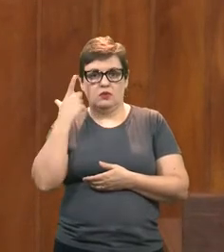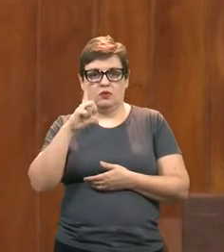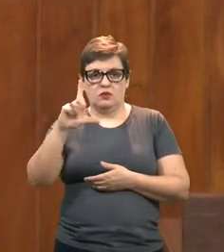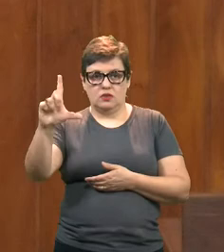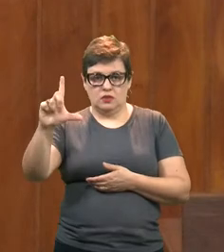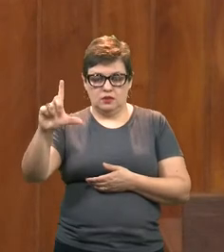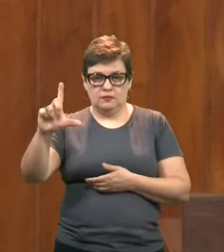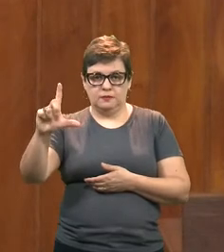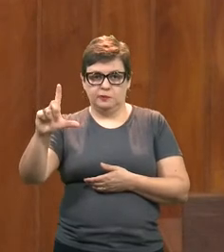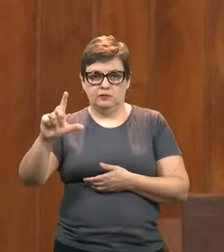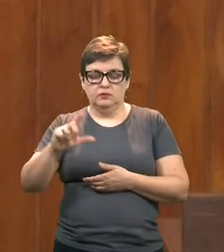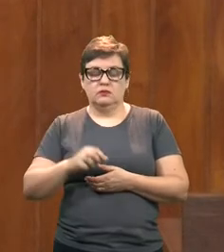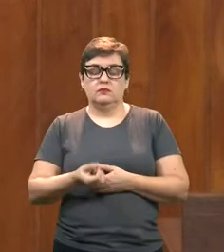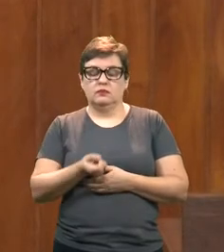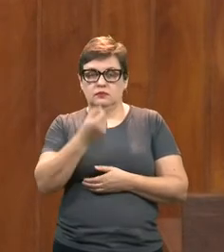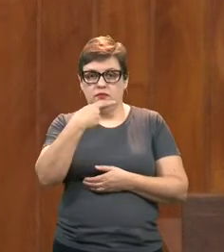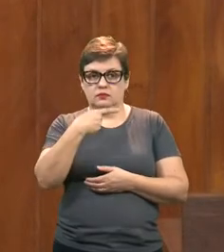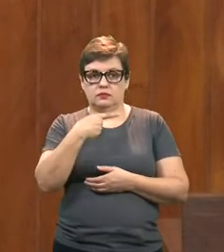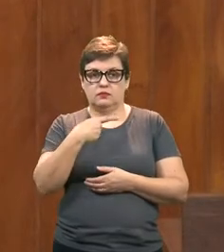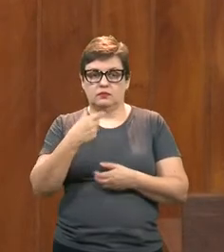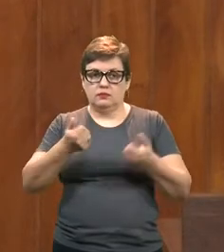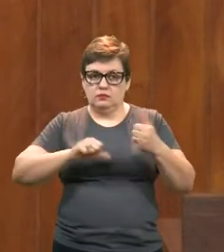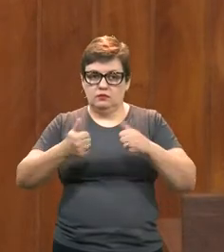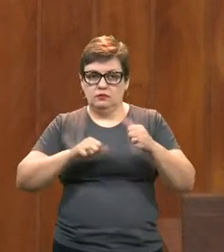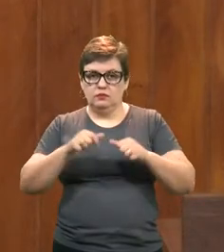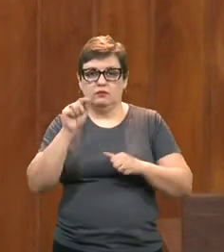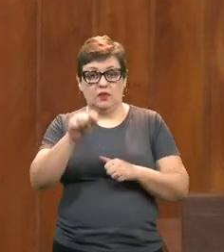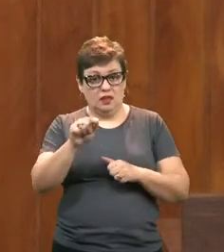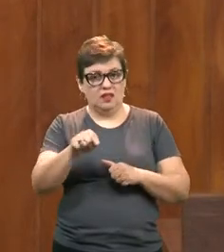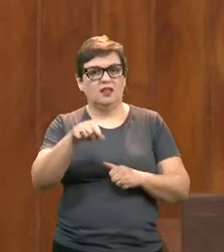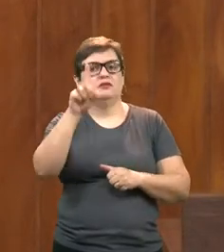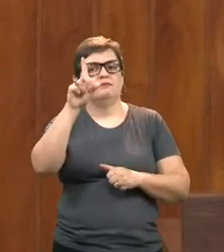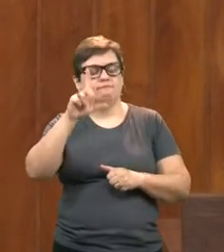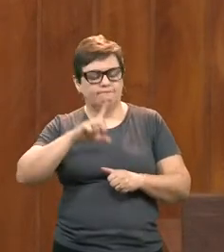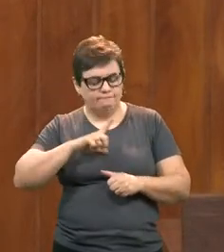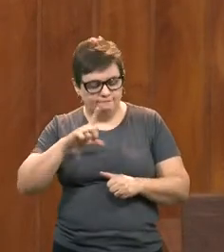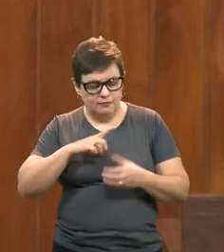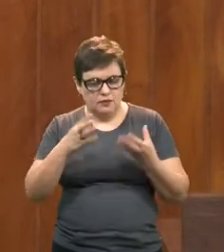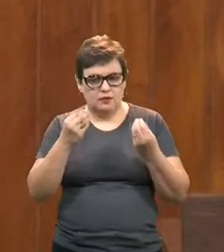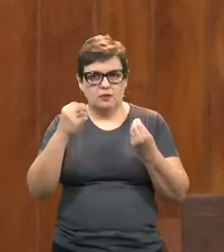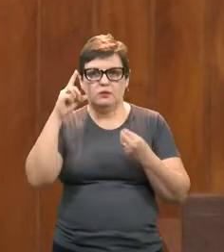acesso médico com acompanhamento, isso há muita dificuldade no Brasil.